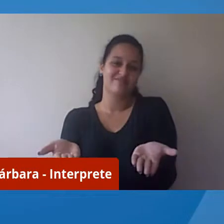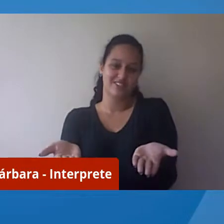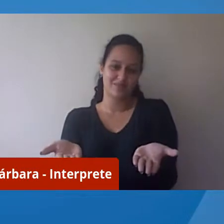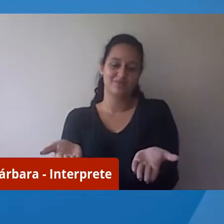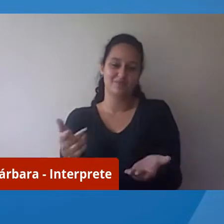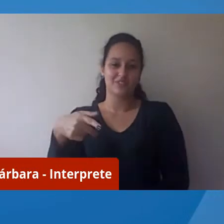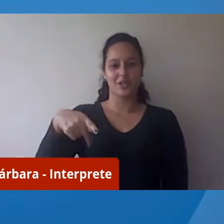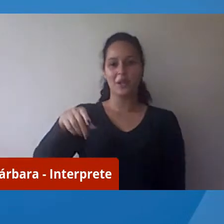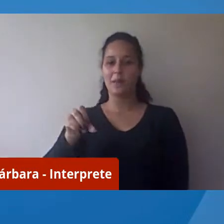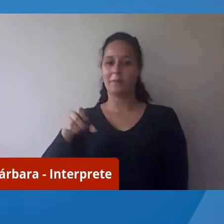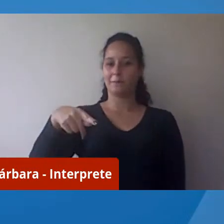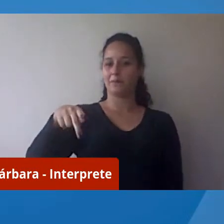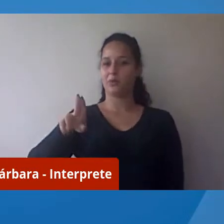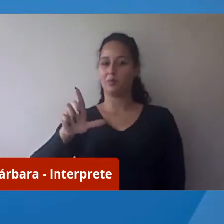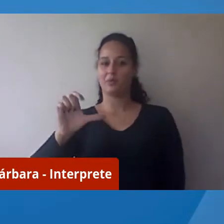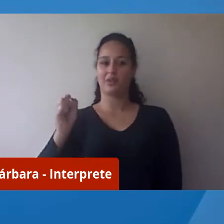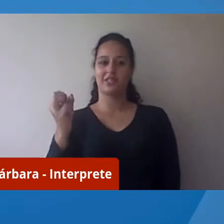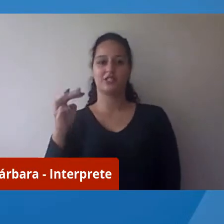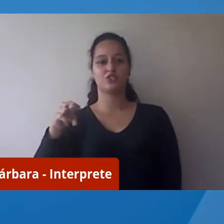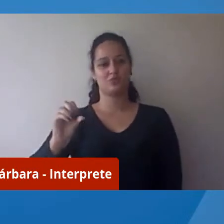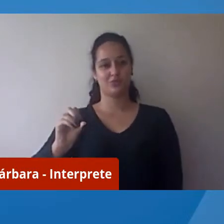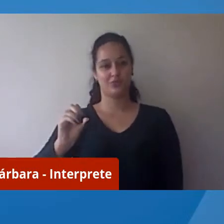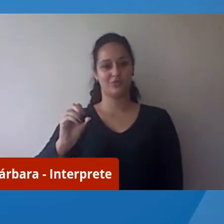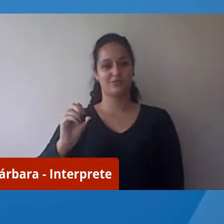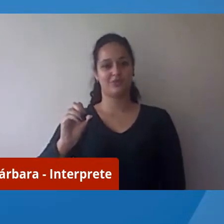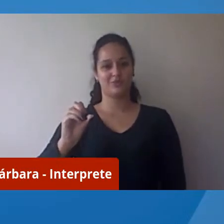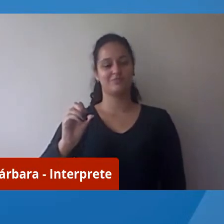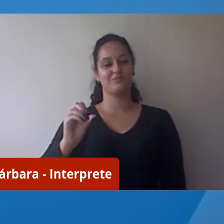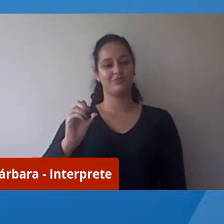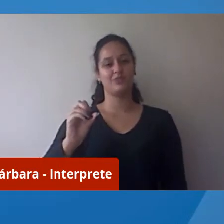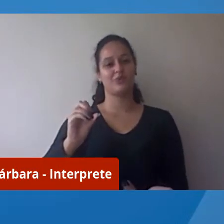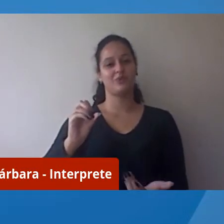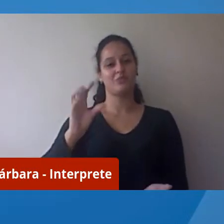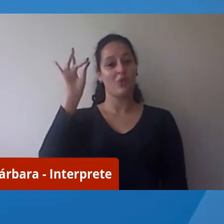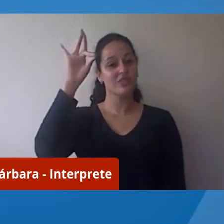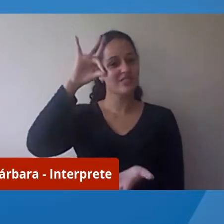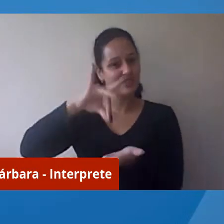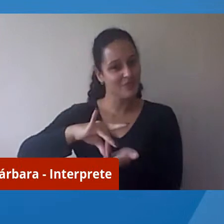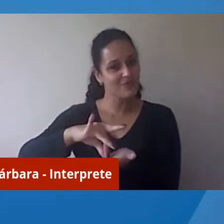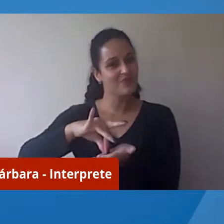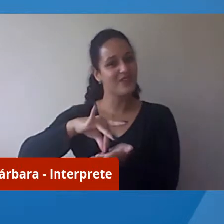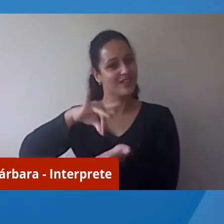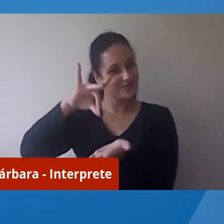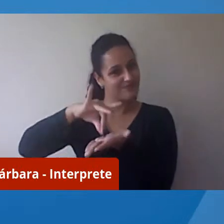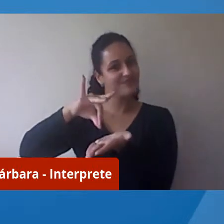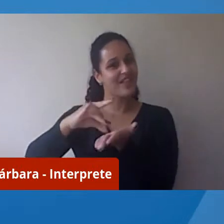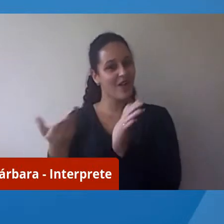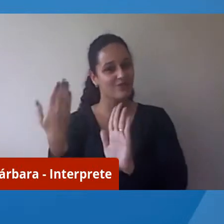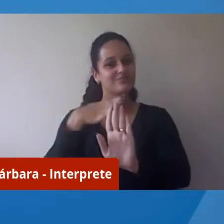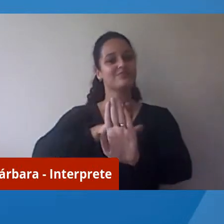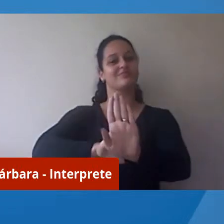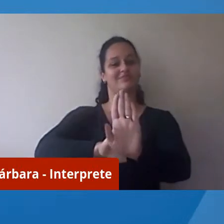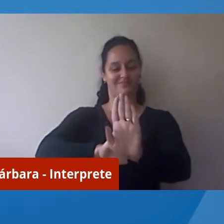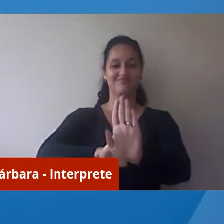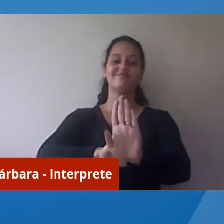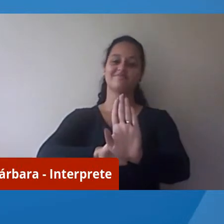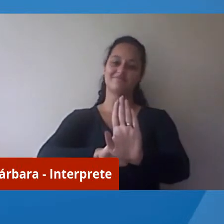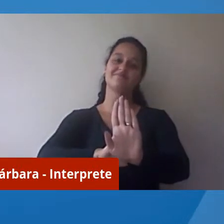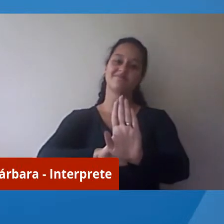Então, oculta a realidade desses movimentos, desses partidos, desses governos. Né? Então, é uma manobra